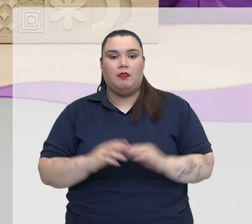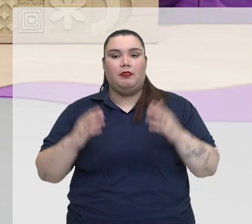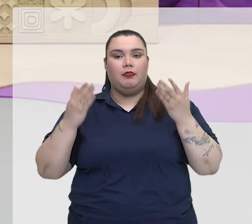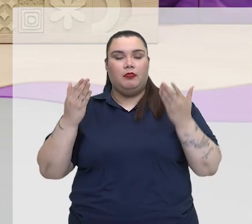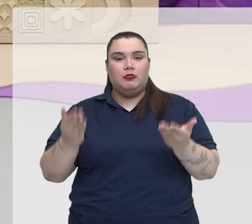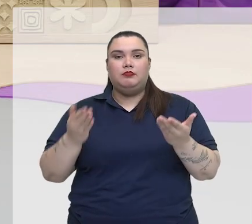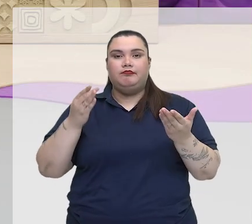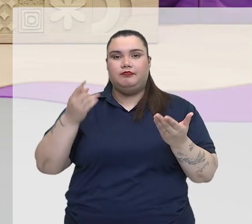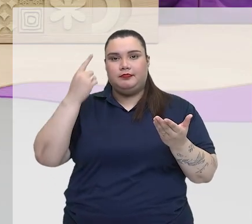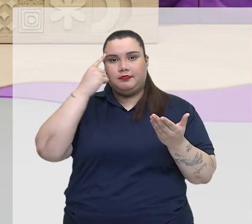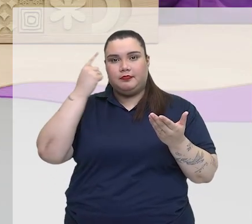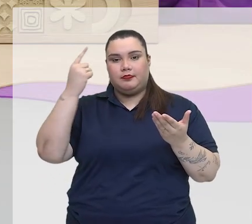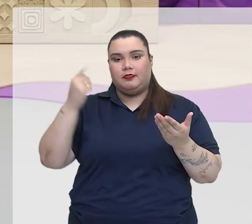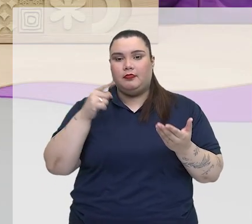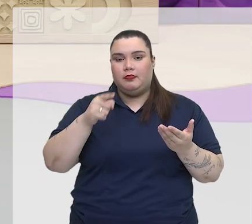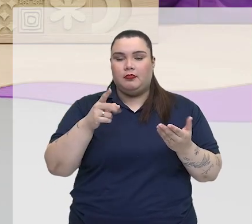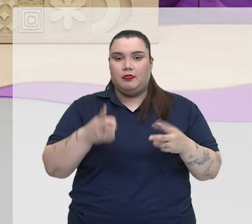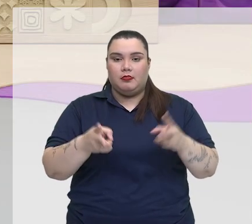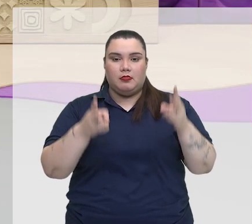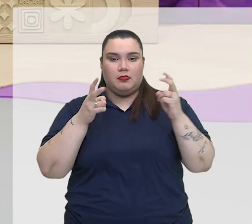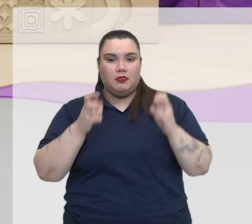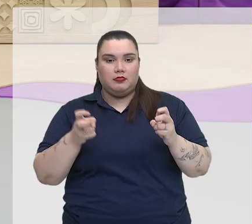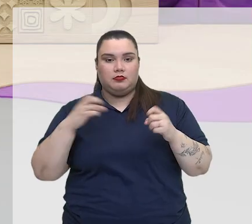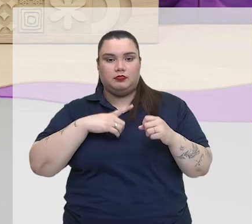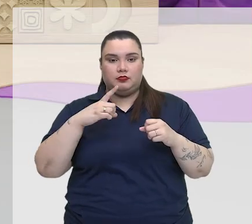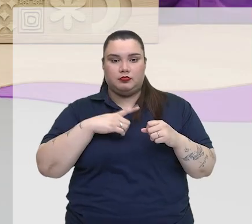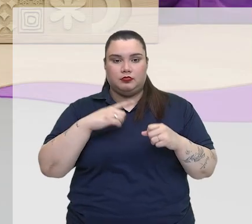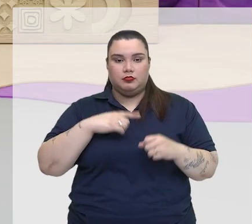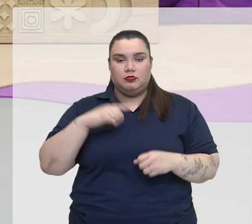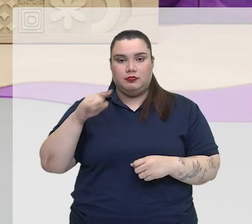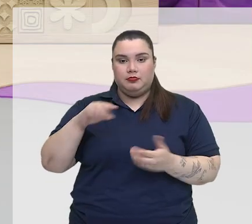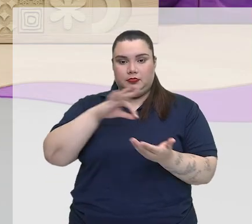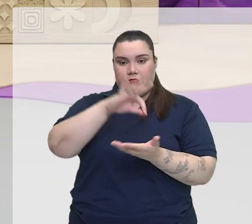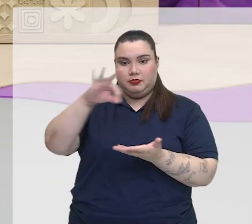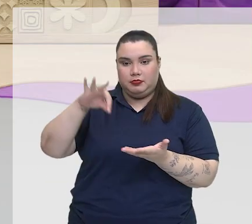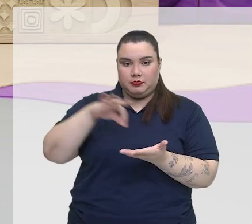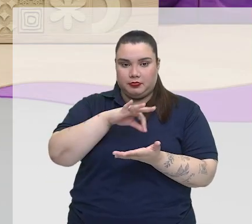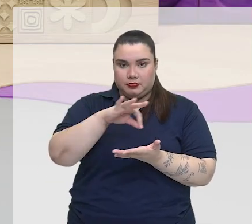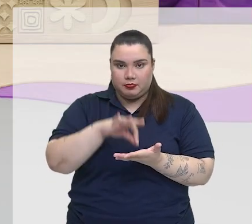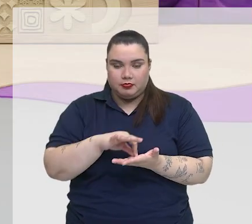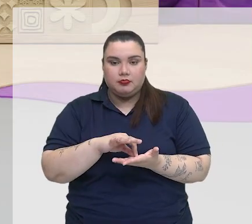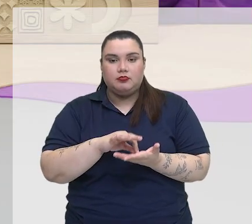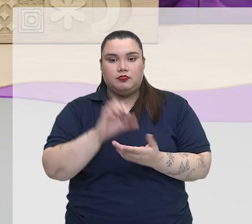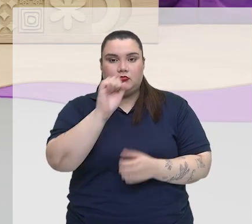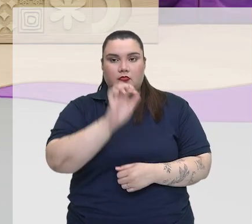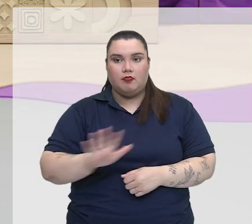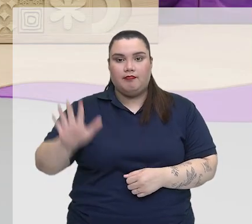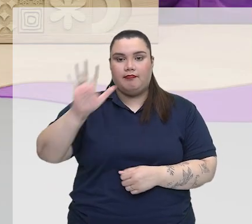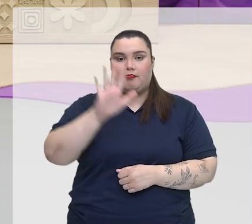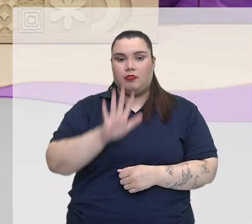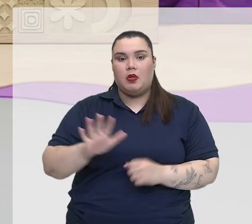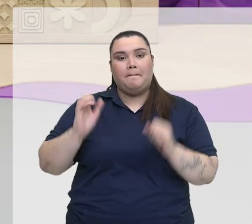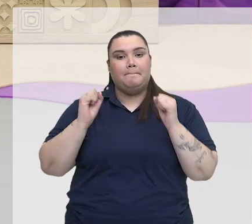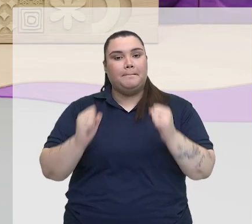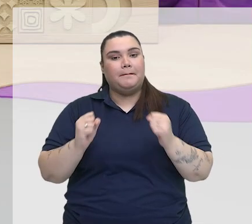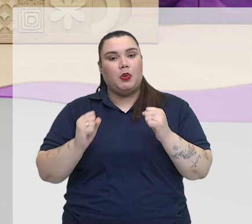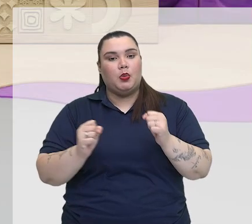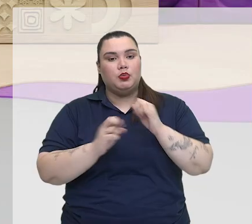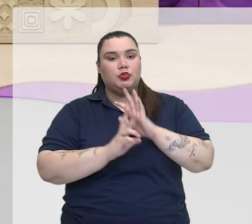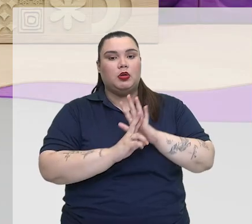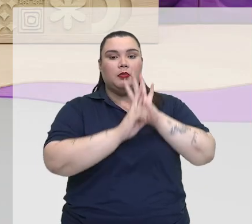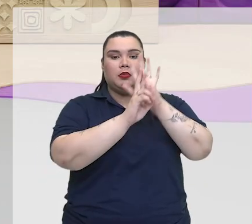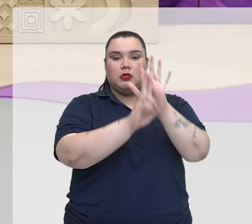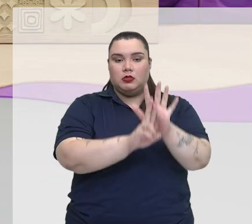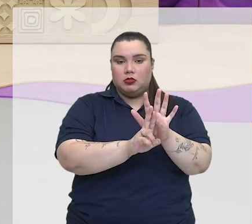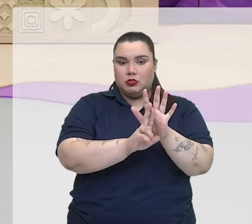essa ideia do que você está vendo exatamente aqui nesse mapa, ele pode ser retratado,